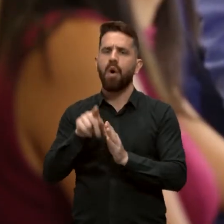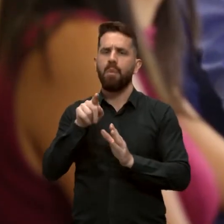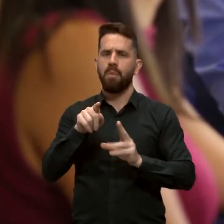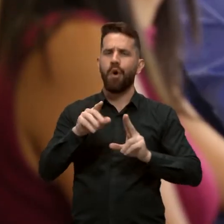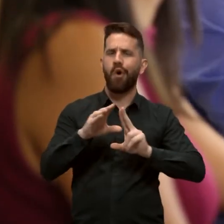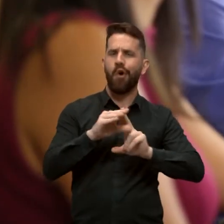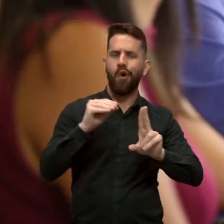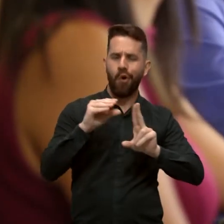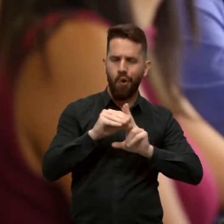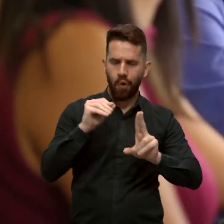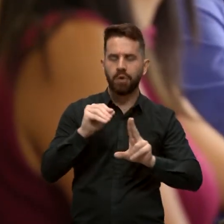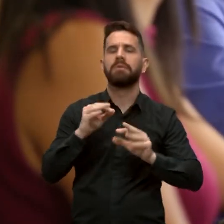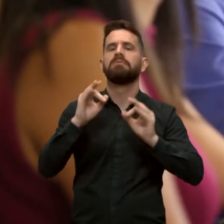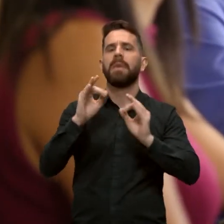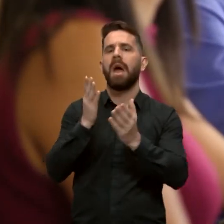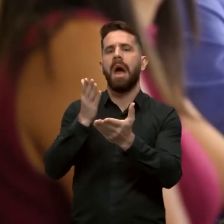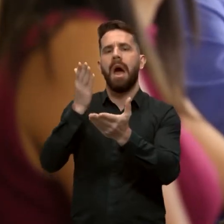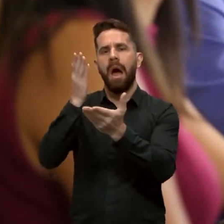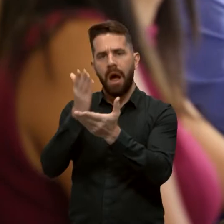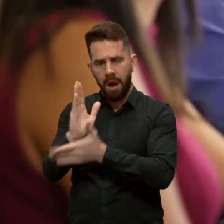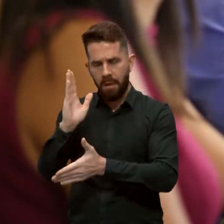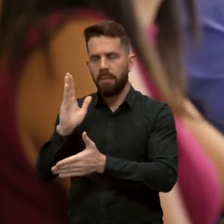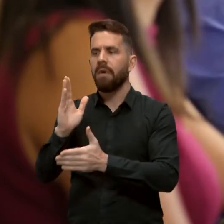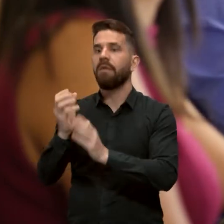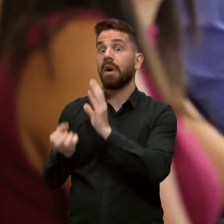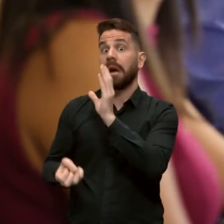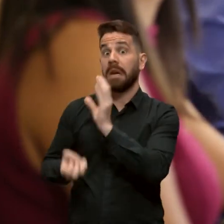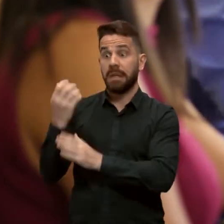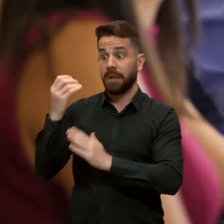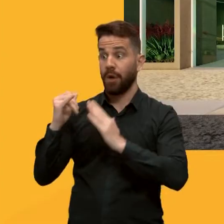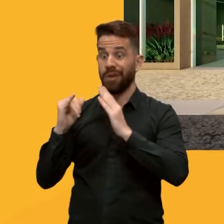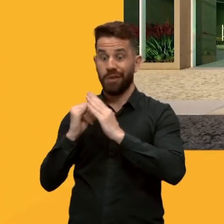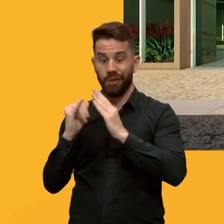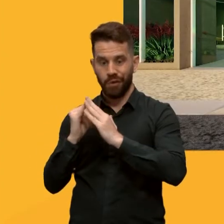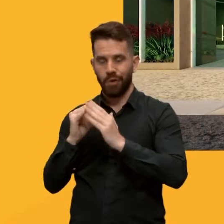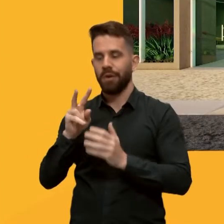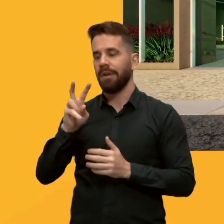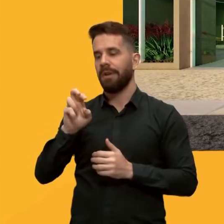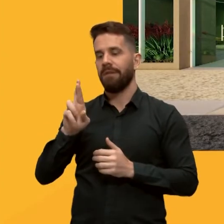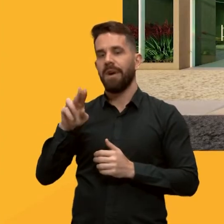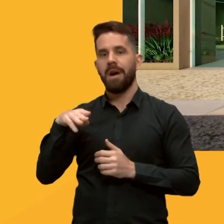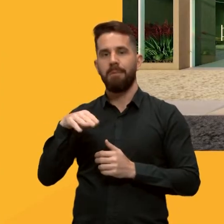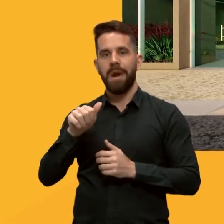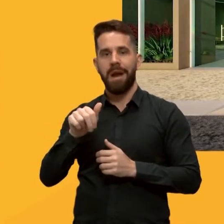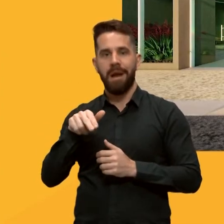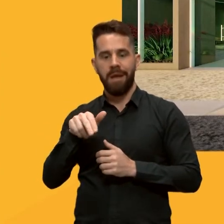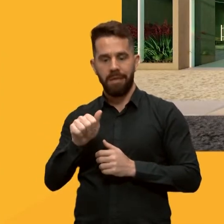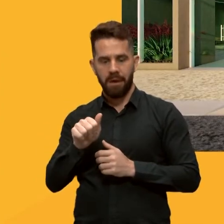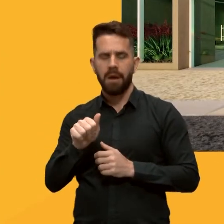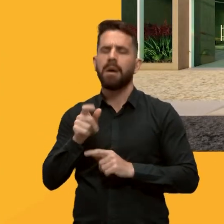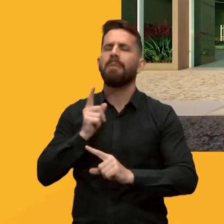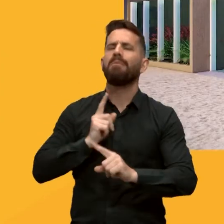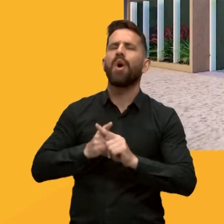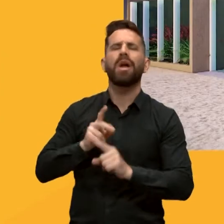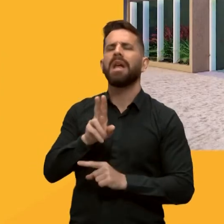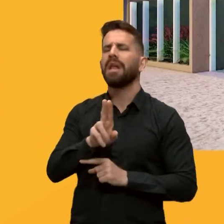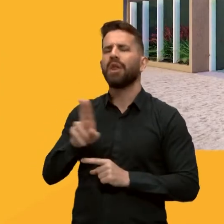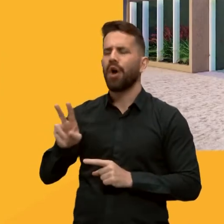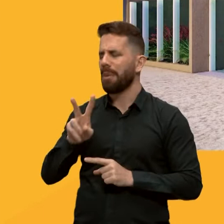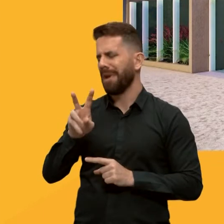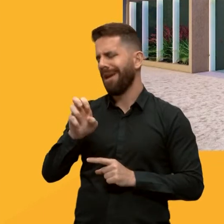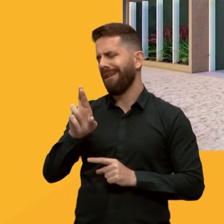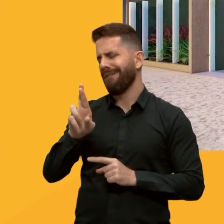UFG aprovou a criação do Instituto Verbena. O nome tem um significado especial e